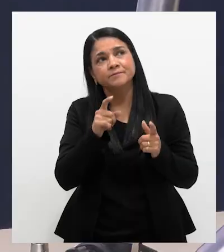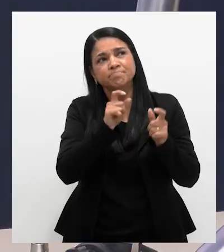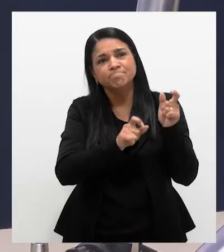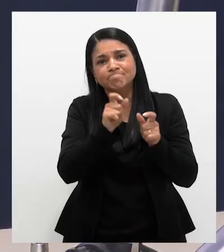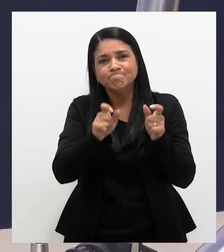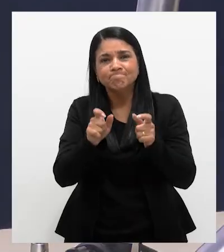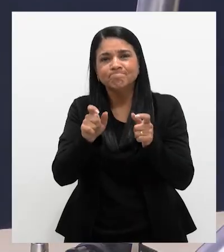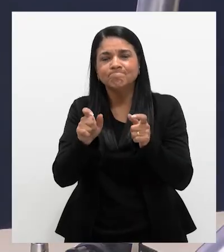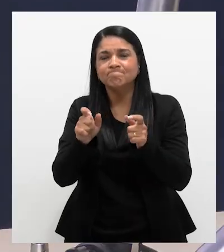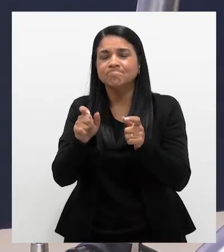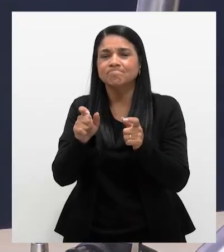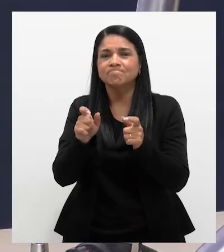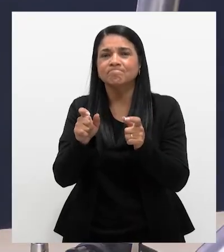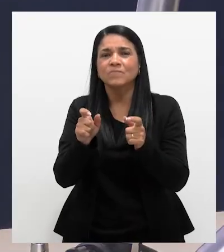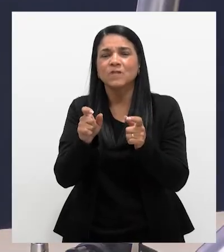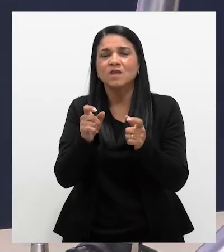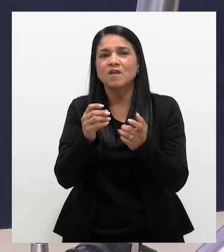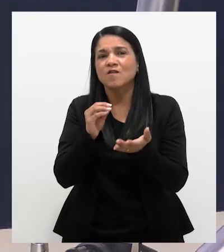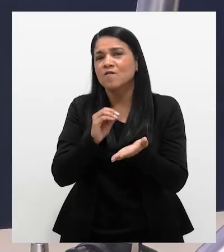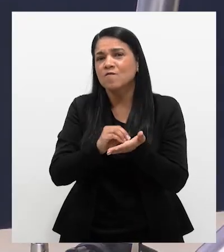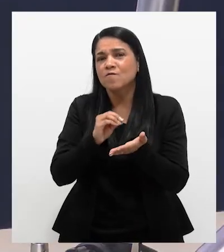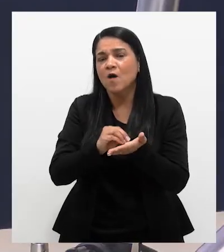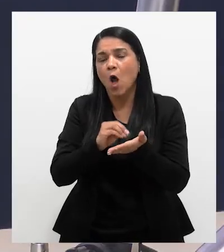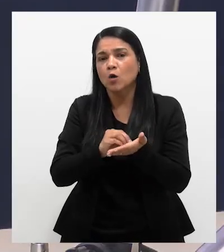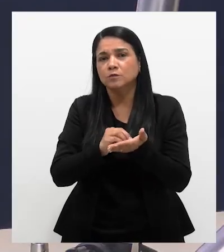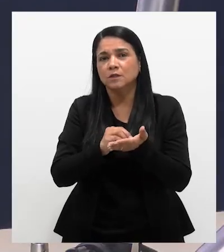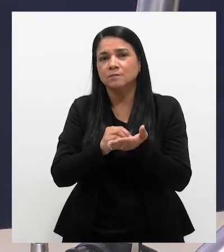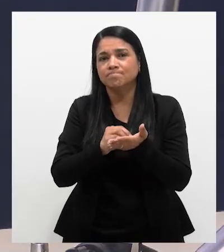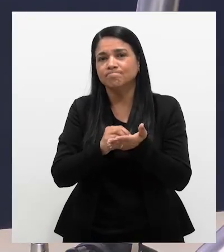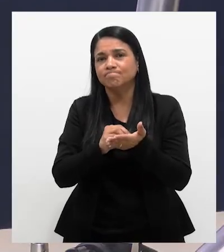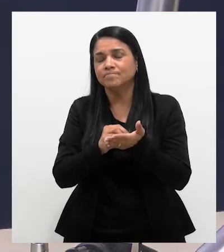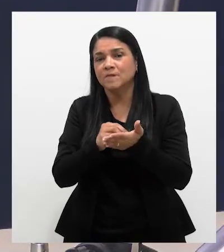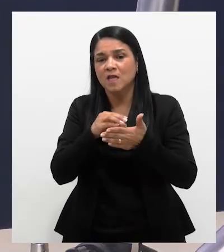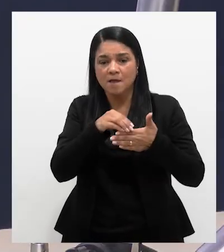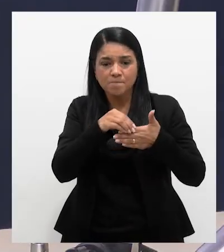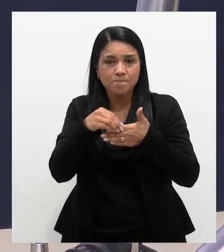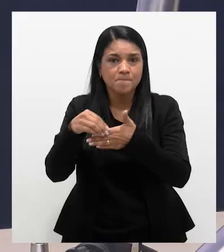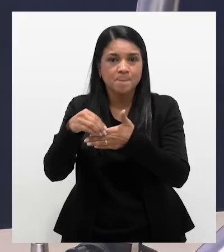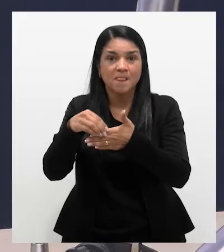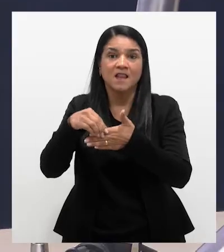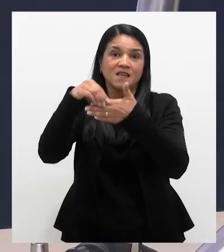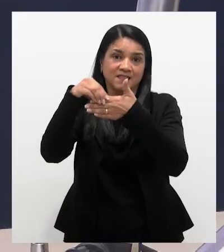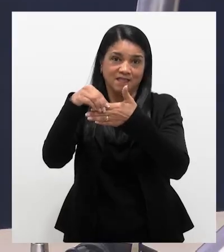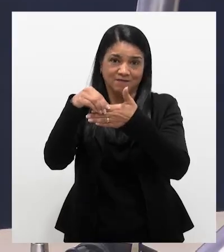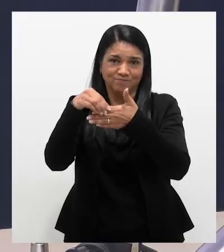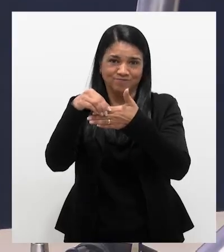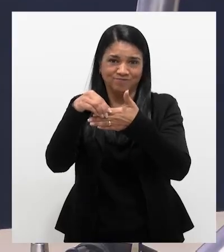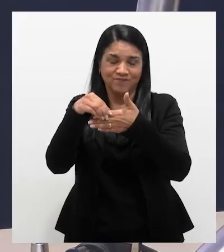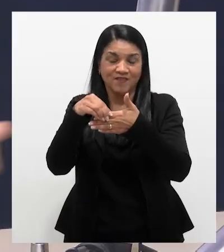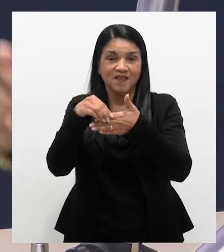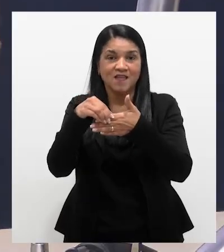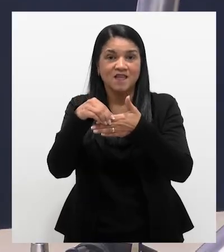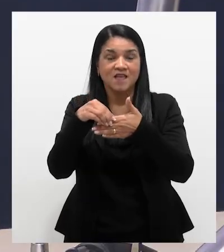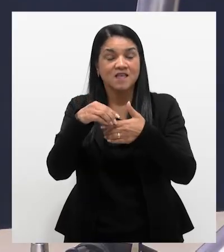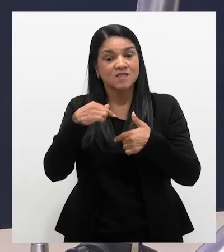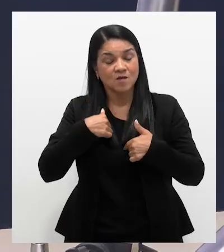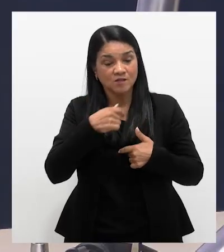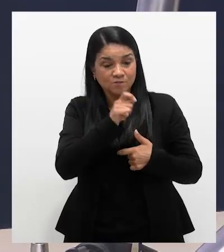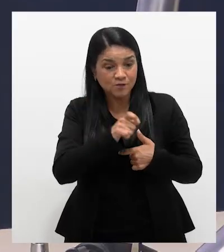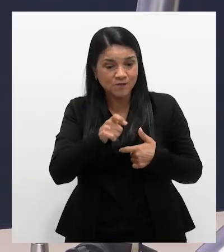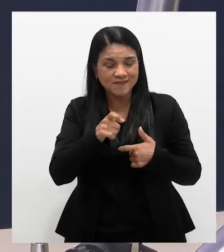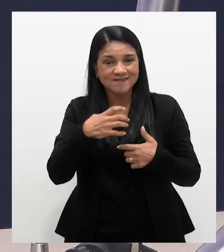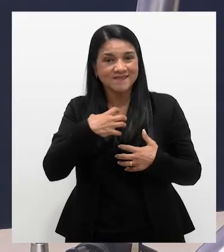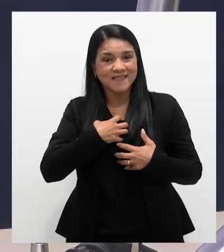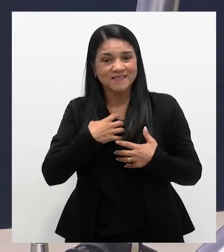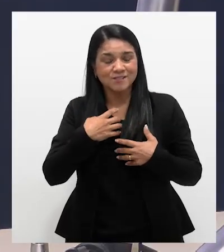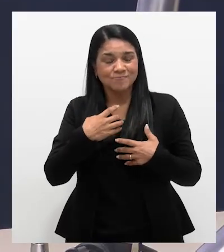sem uma espécie de guia, né? Porque as pessoas que estão ali, elas abandonam. Então elas se sentem